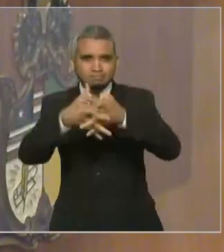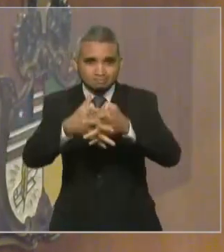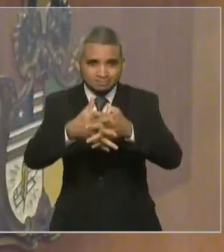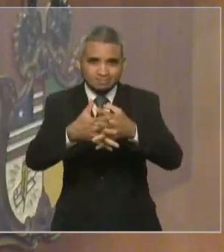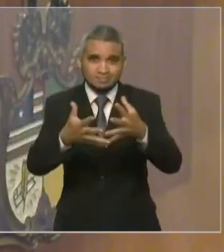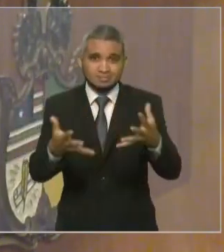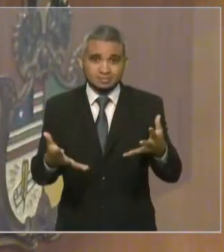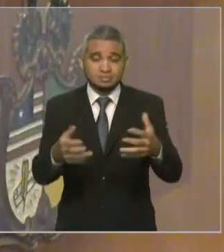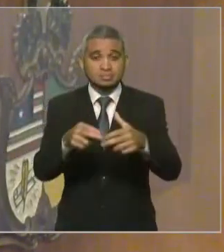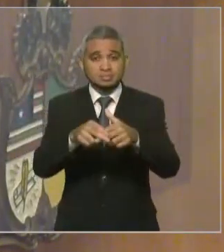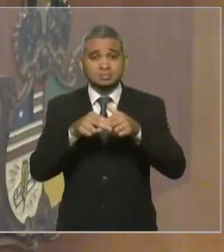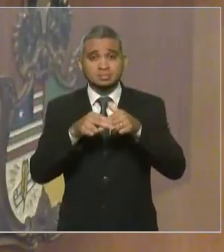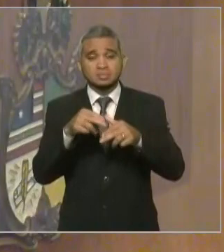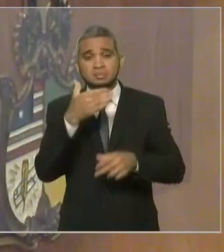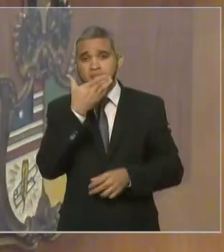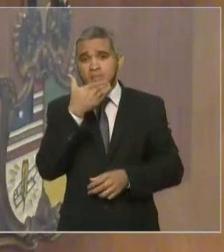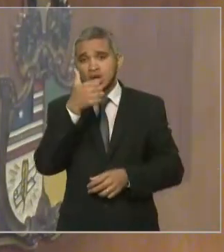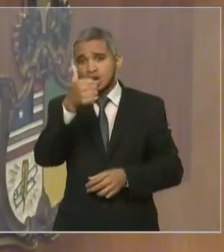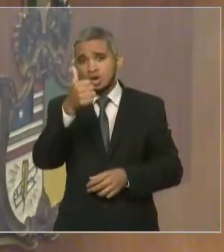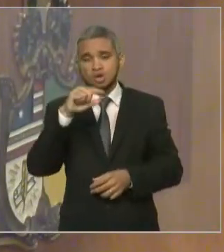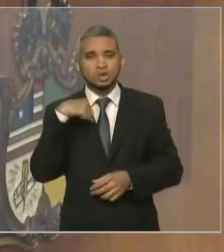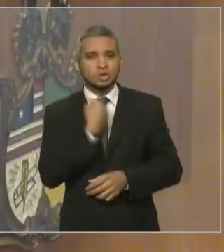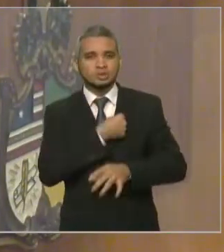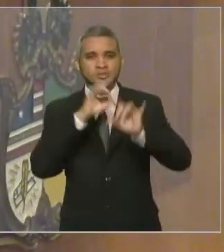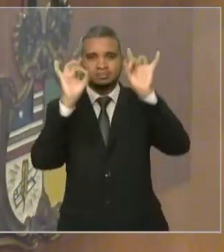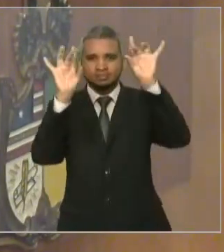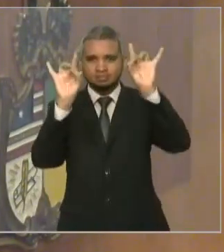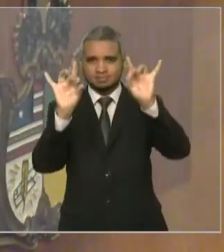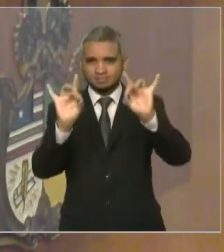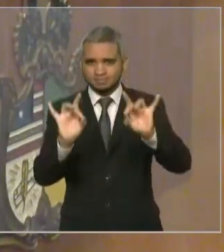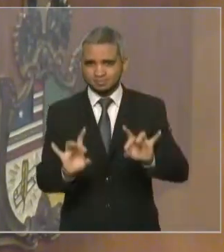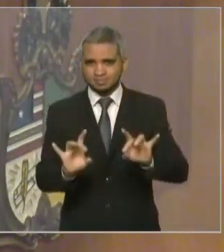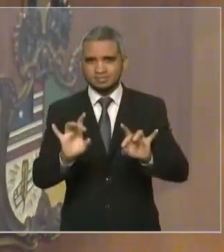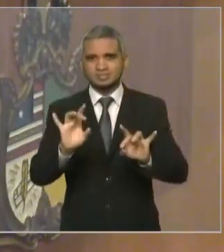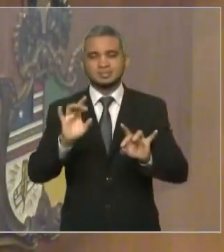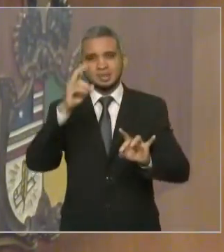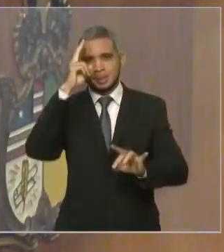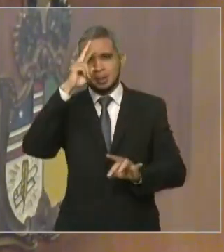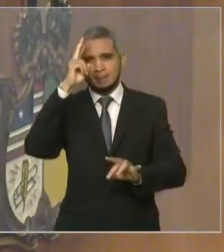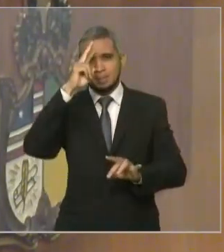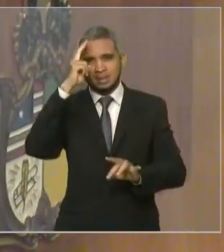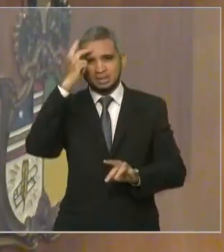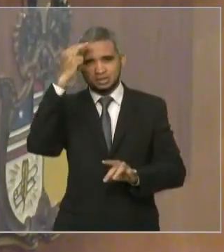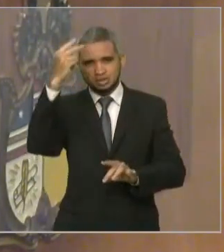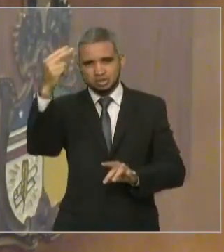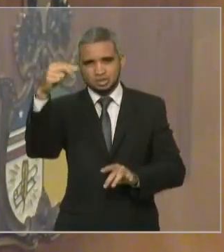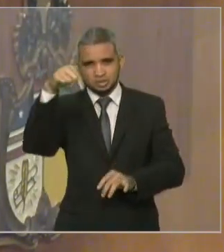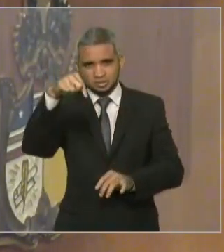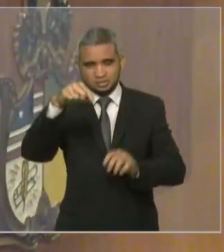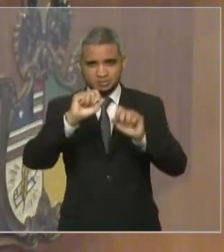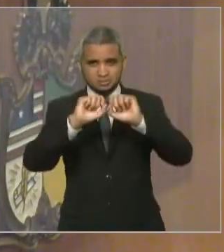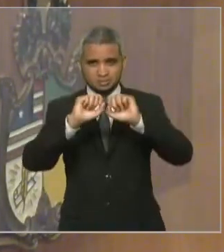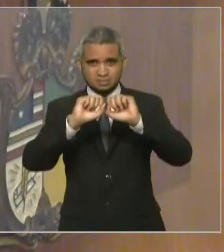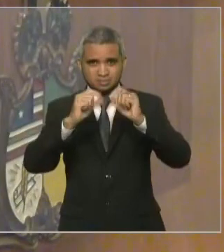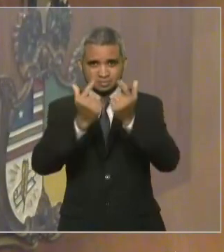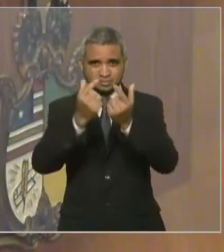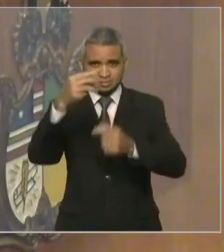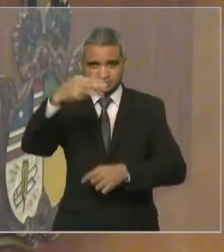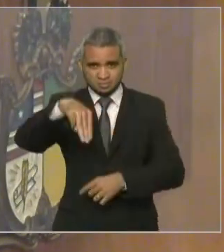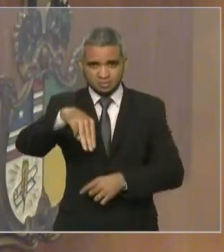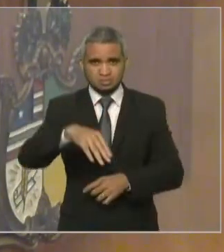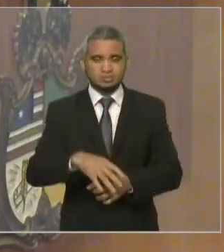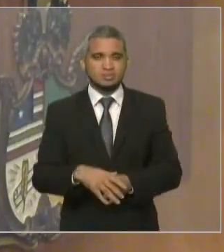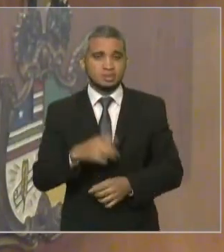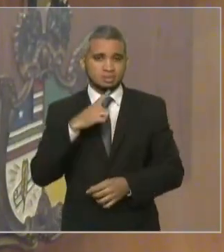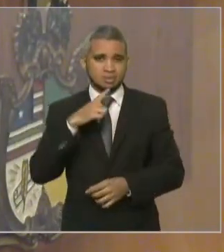melhor para nós comemorarmos esse dia, onde resgatamos um pouco da nossa história, do que nós termos aqui a palestra